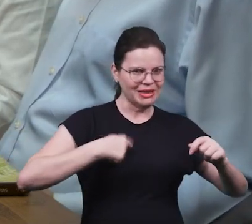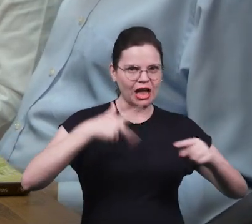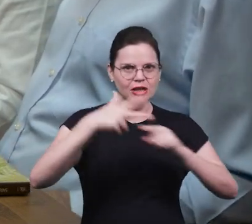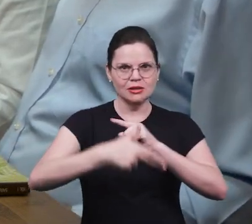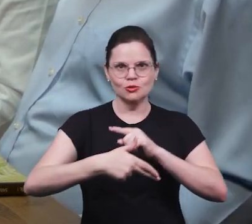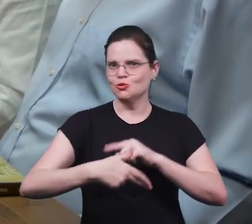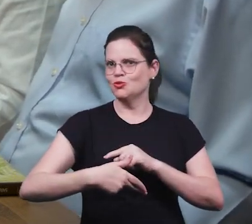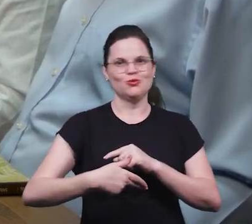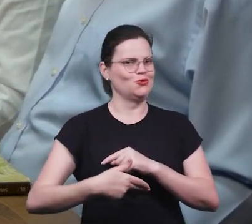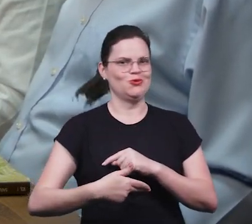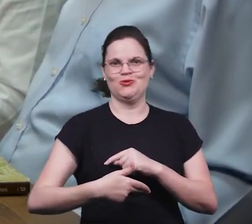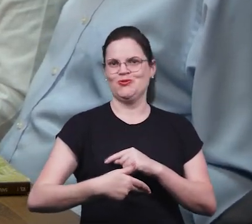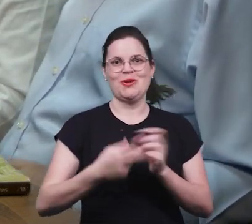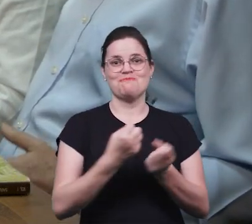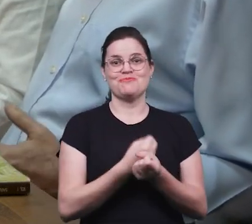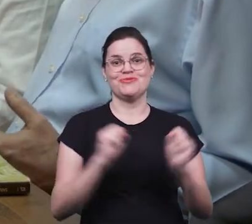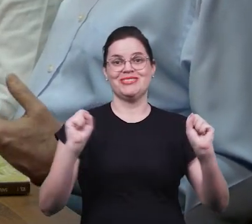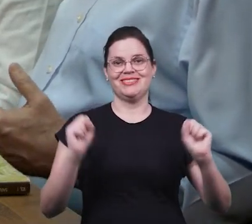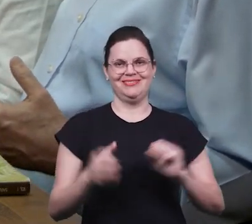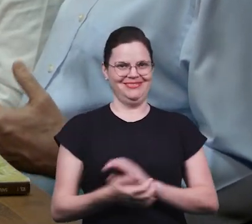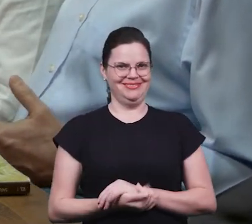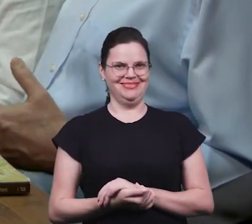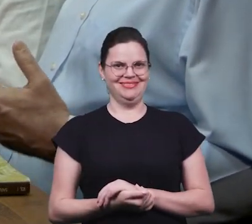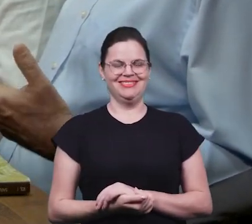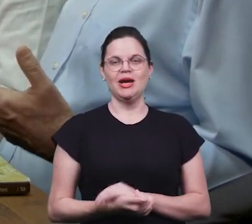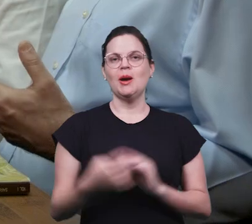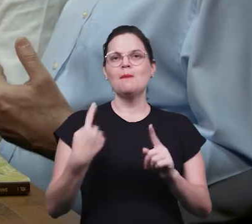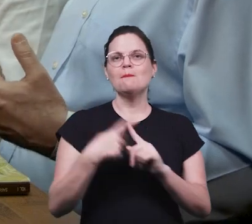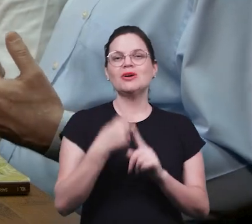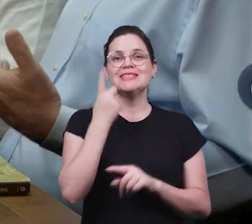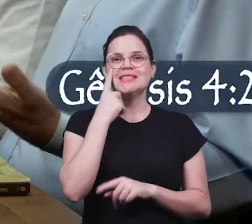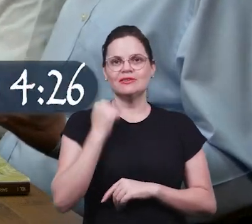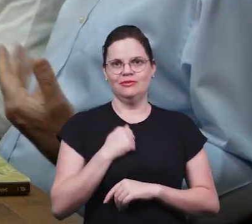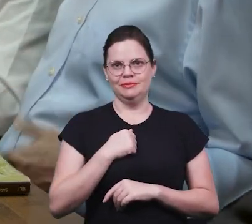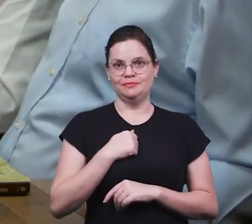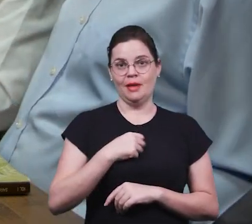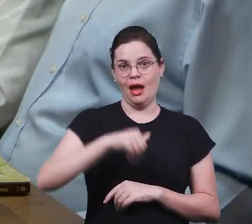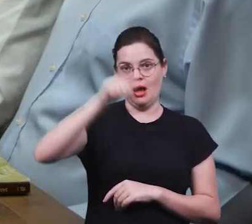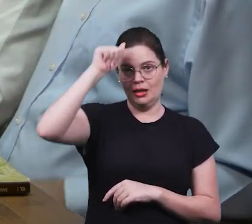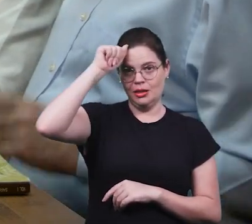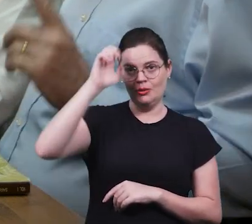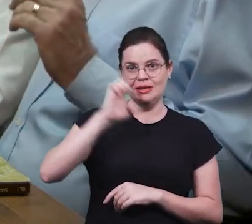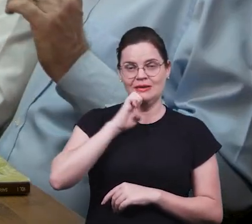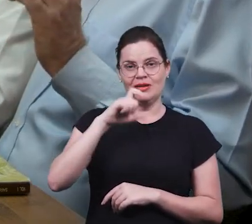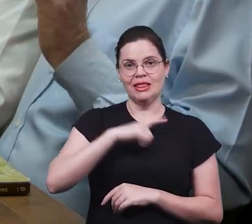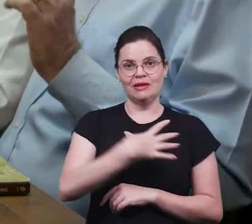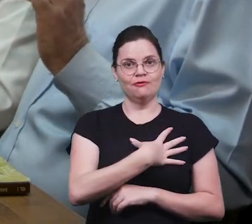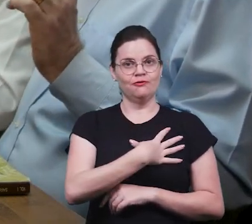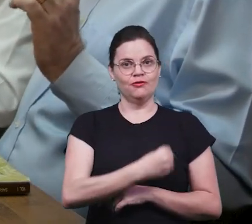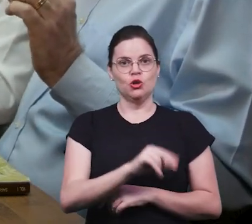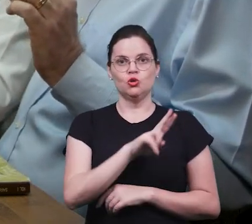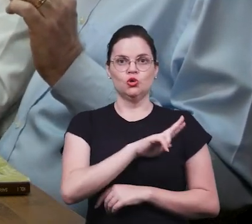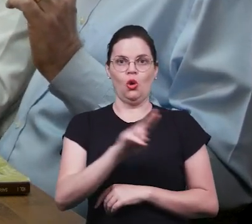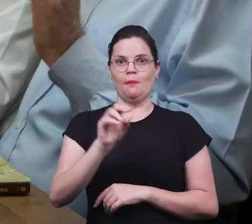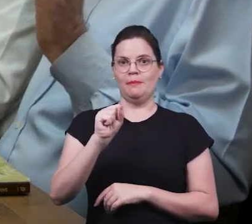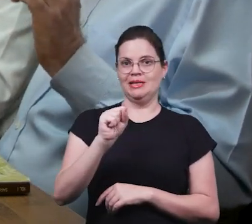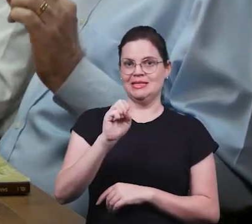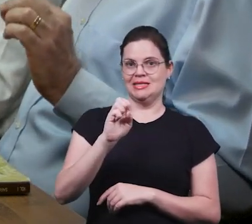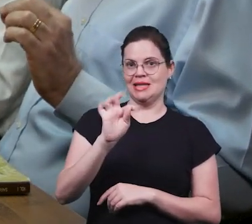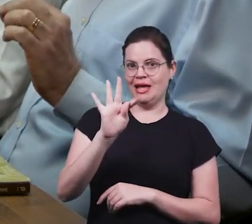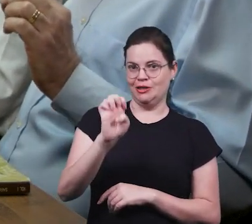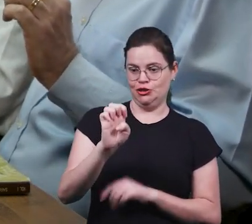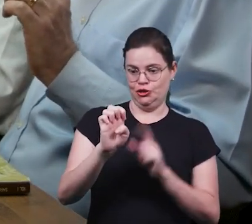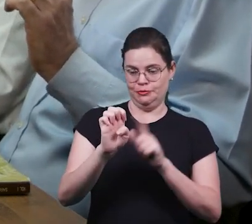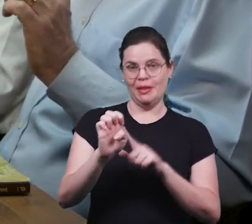vem Sete, a Bíblia diz que dele nasce Enos, e tem um verso interessante aqui,